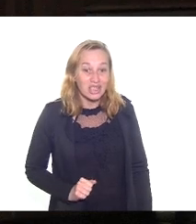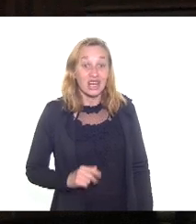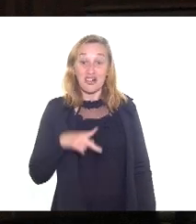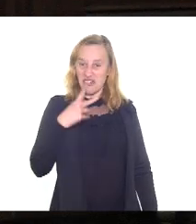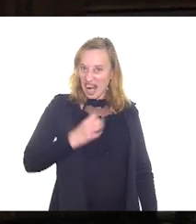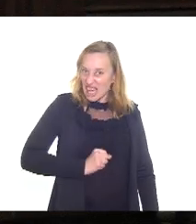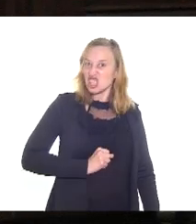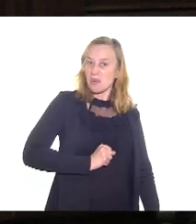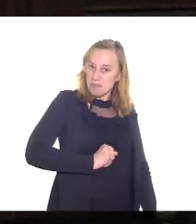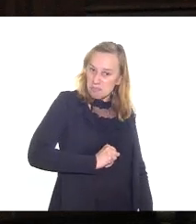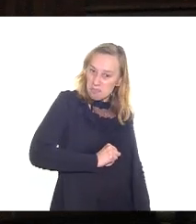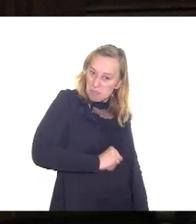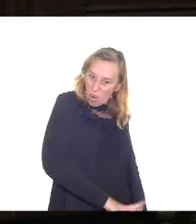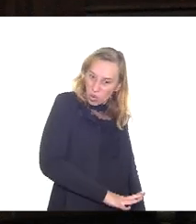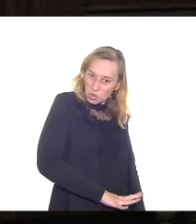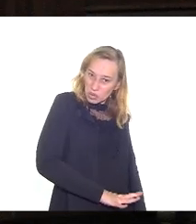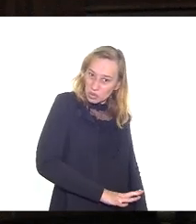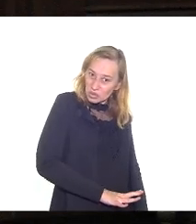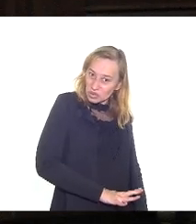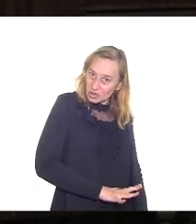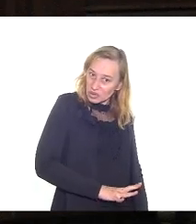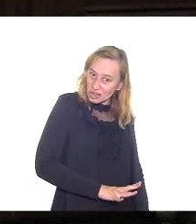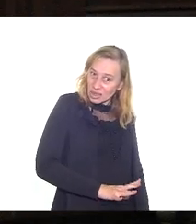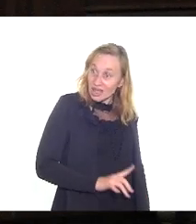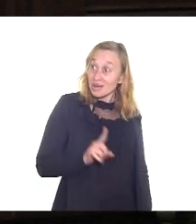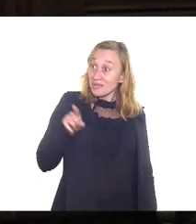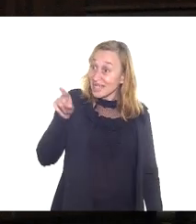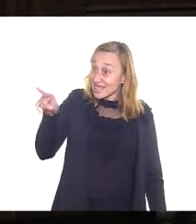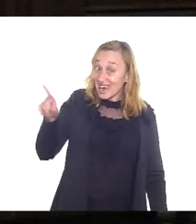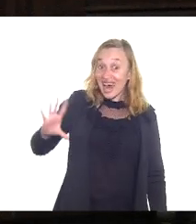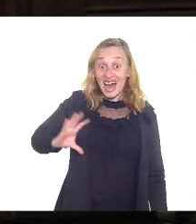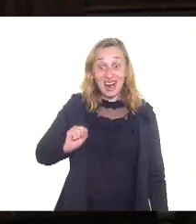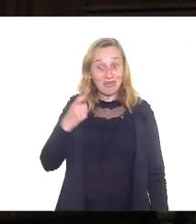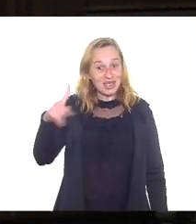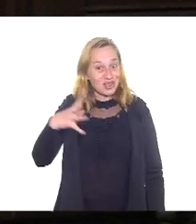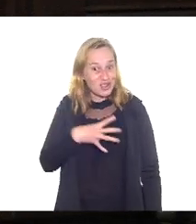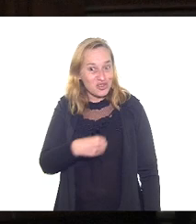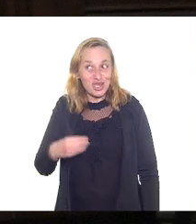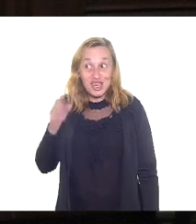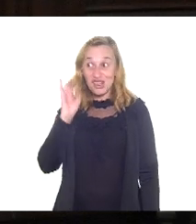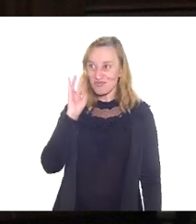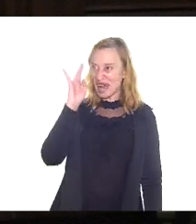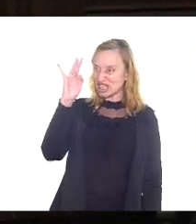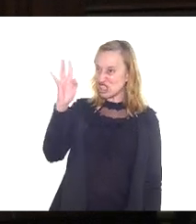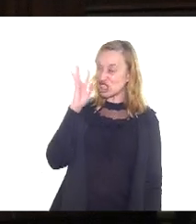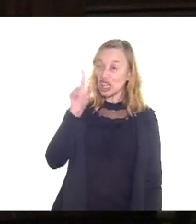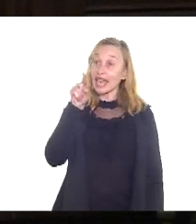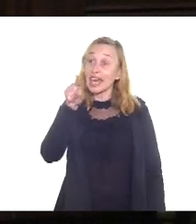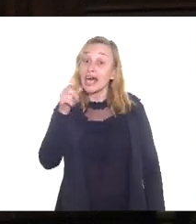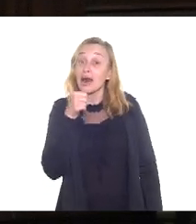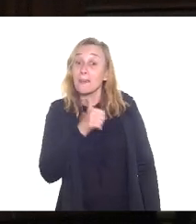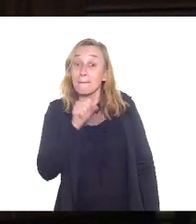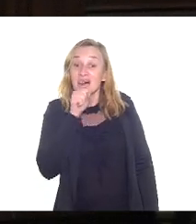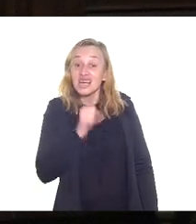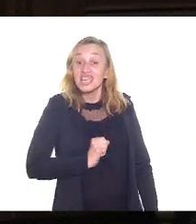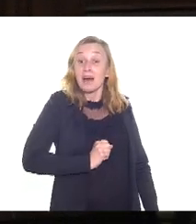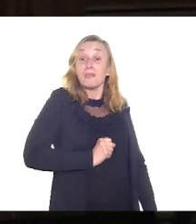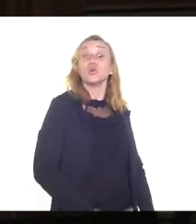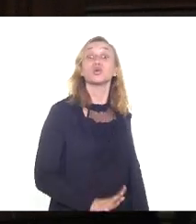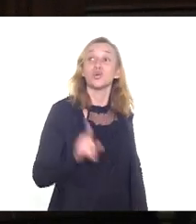de aborto, mas ela ama os seus filhos. Imagine aquela mãe que